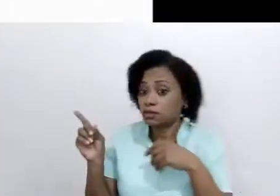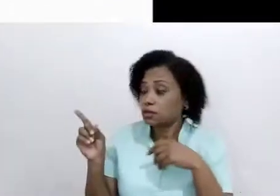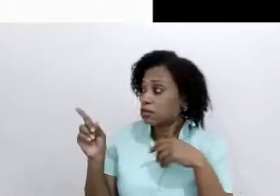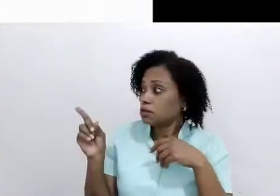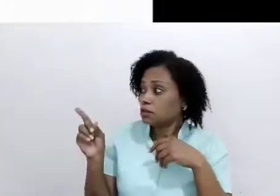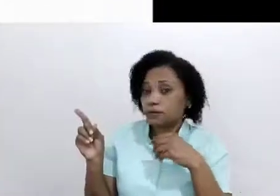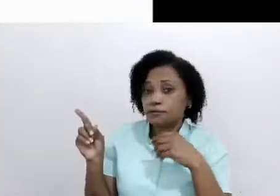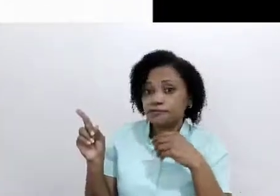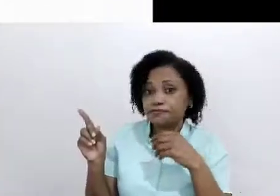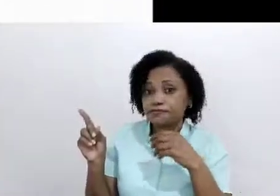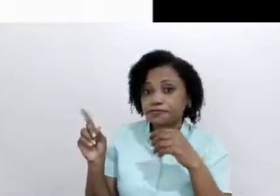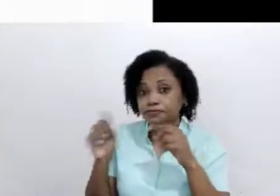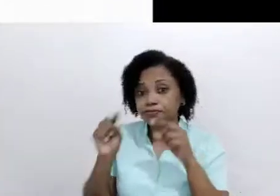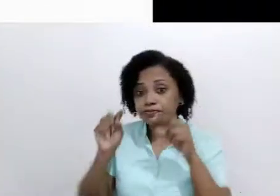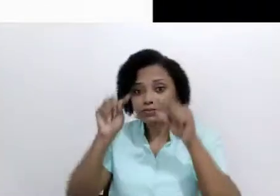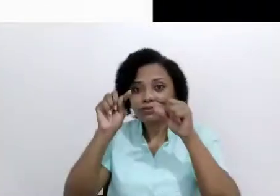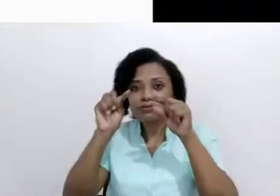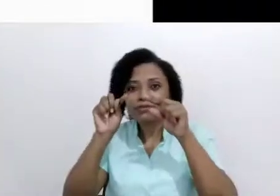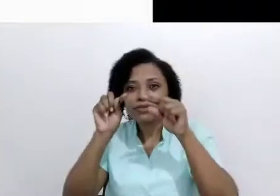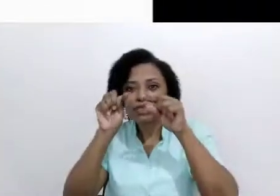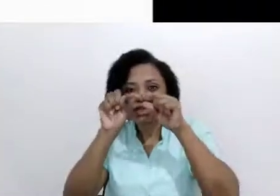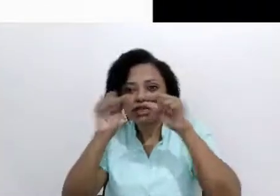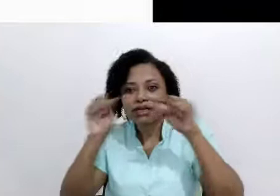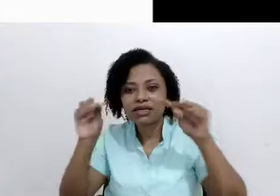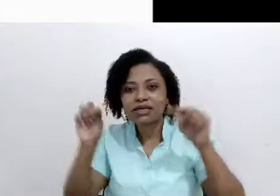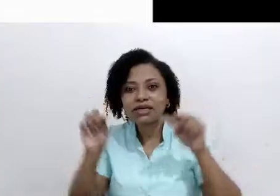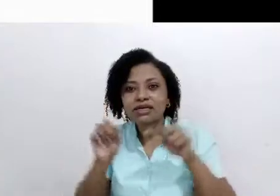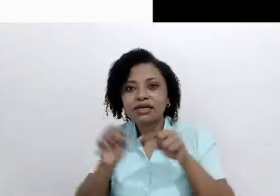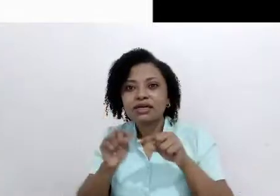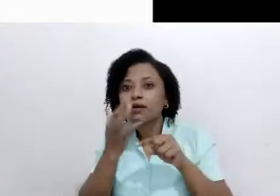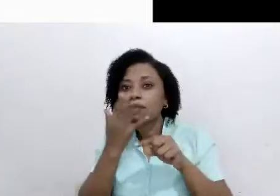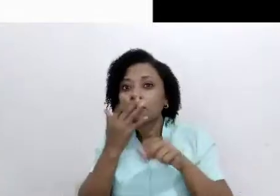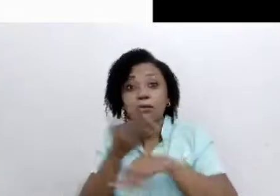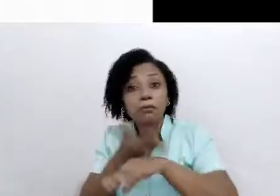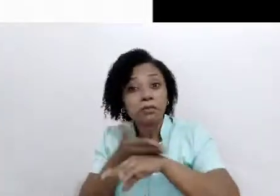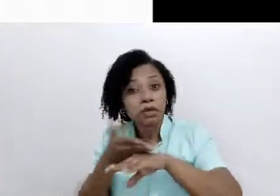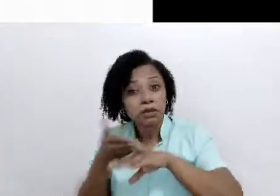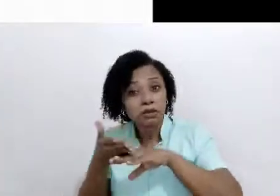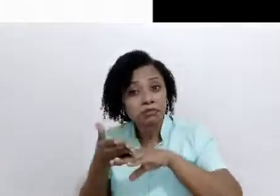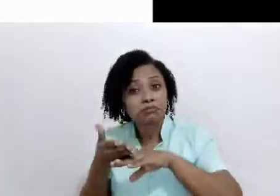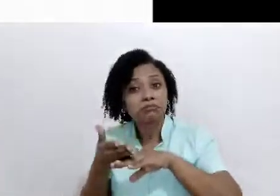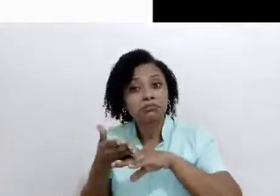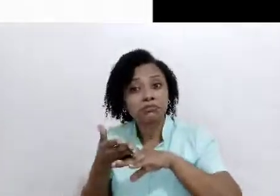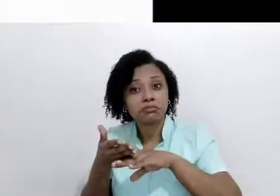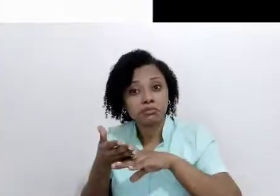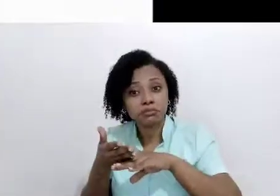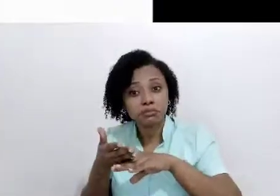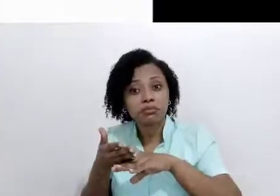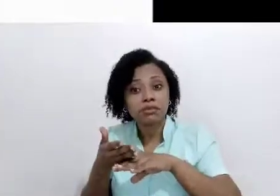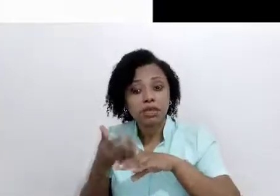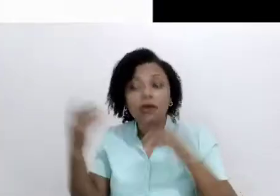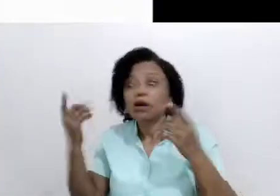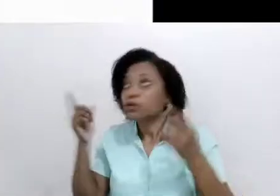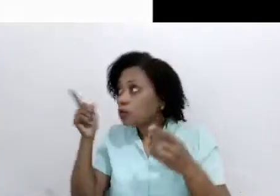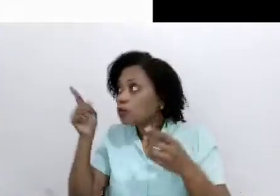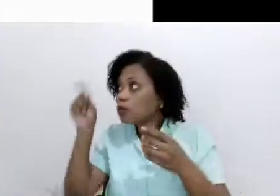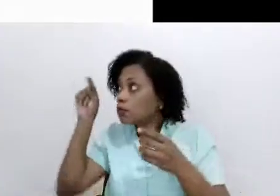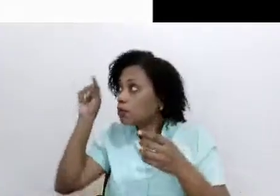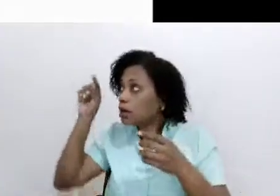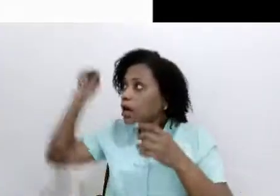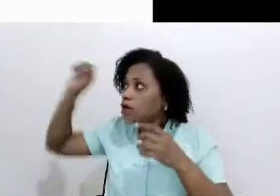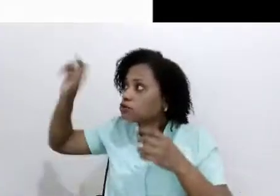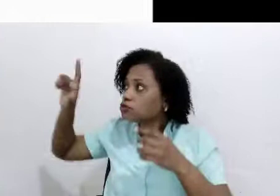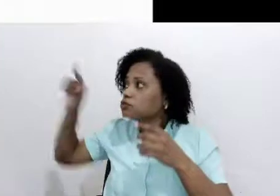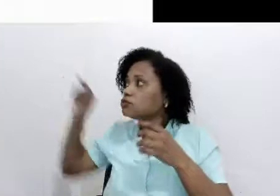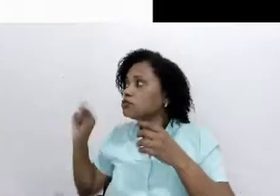e o azul, a gente tem aqui no meio a luz branca. Quando a gente junta apenas duas cores, o azul